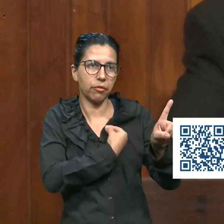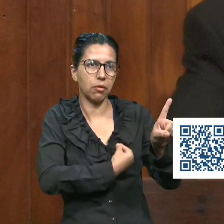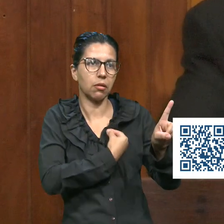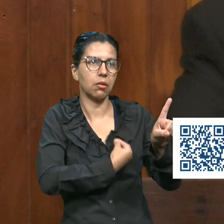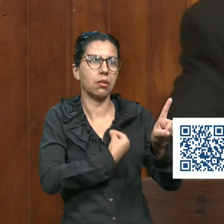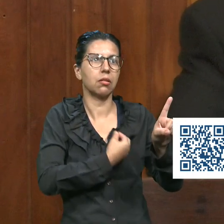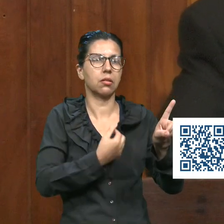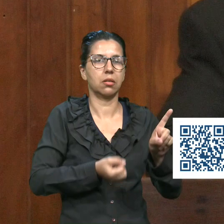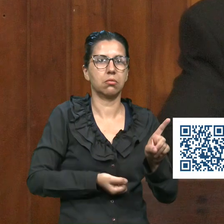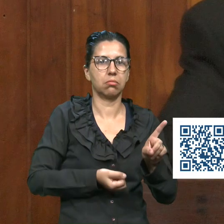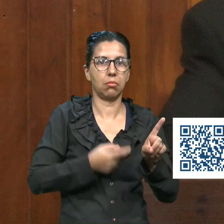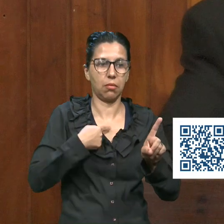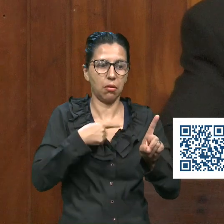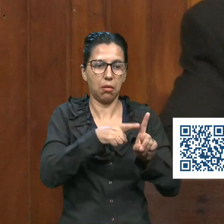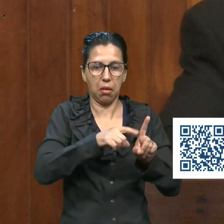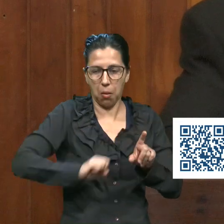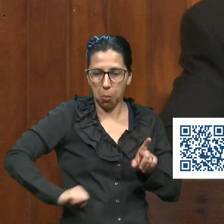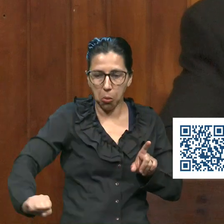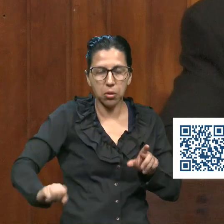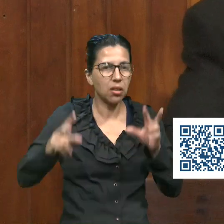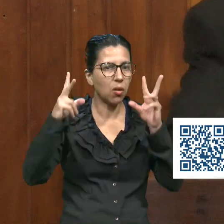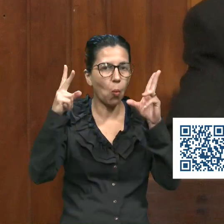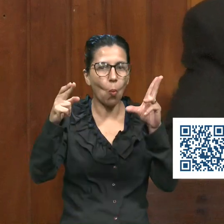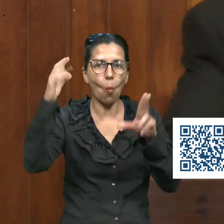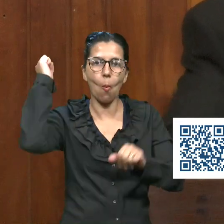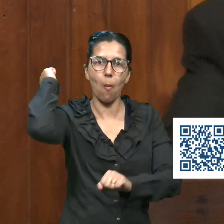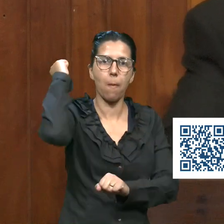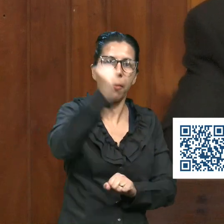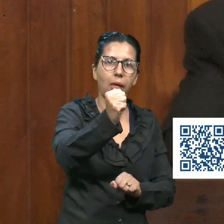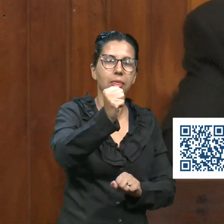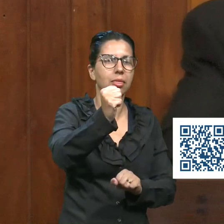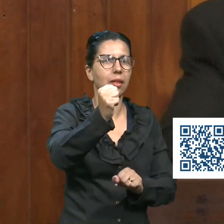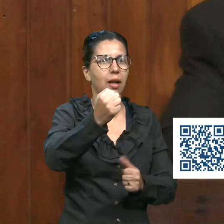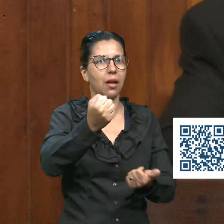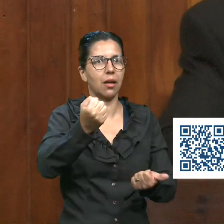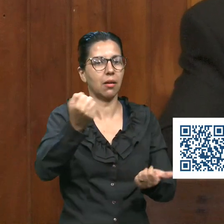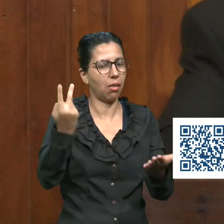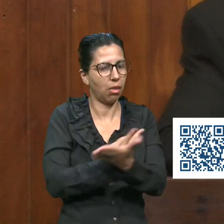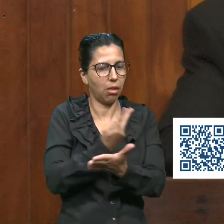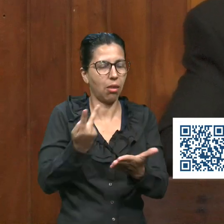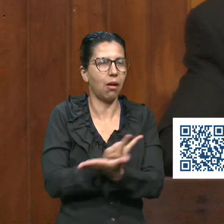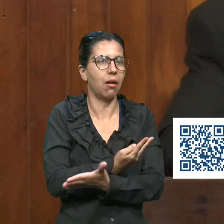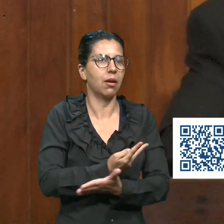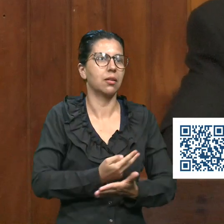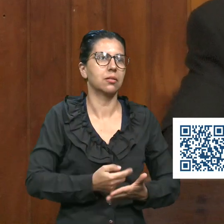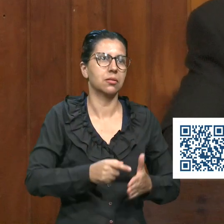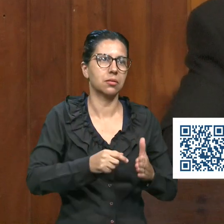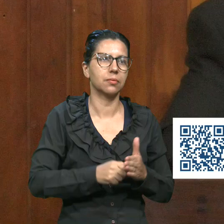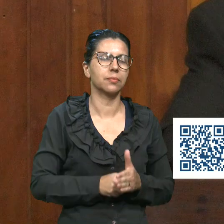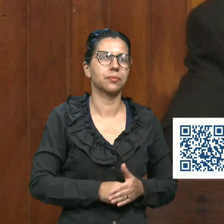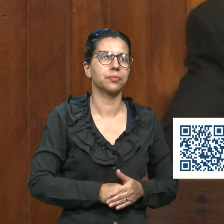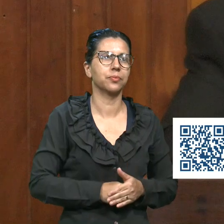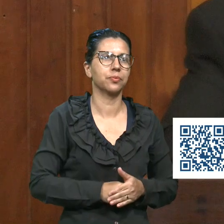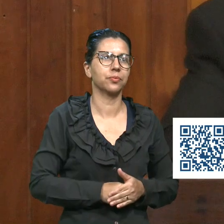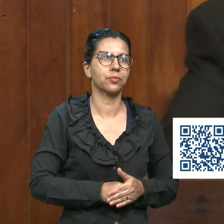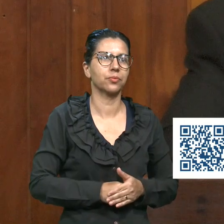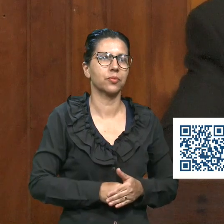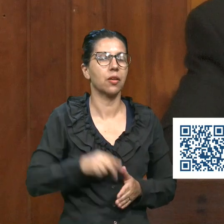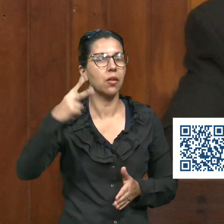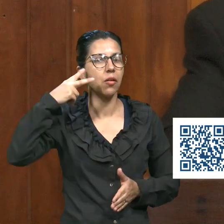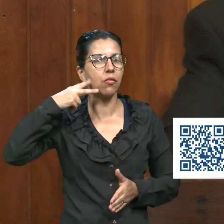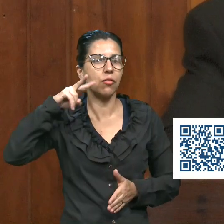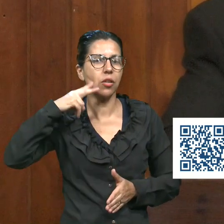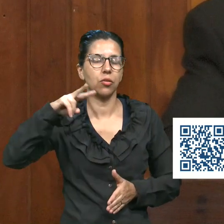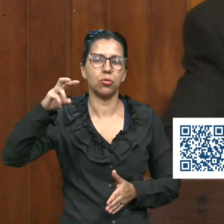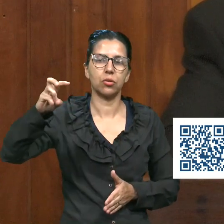é um assassinato, vamos dizer assim. E quero congratular-me com o nosso vereador Nardi, que falou muito bem